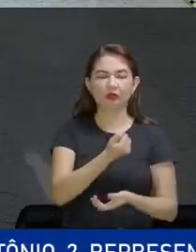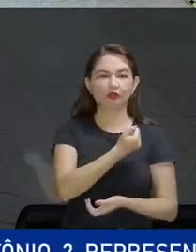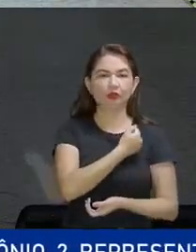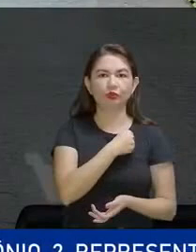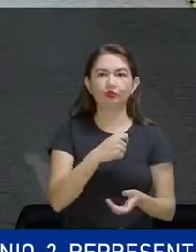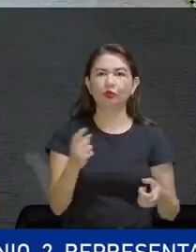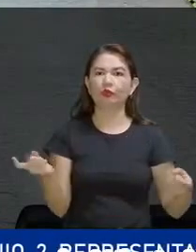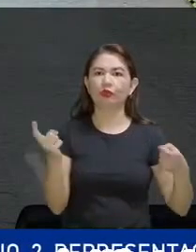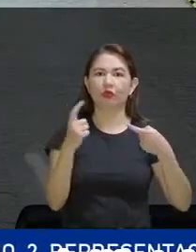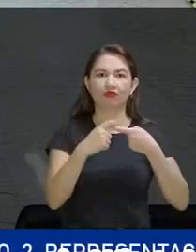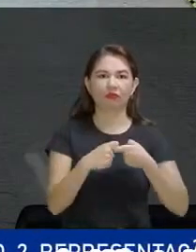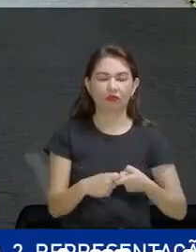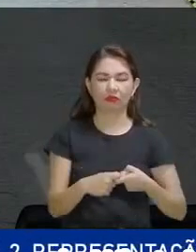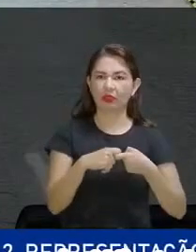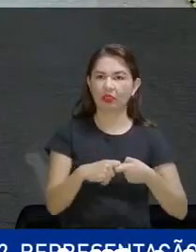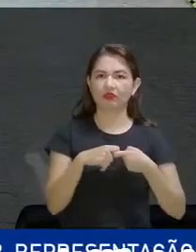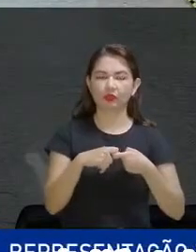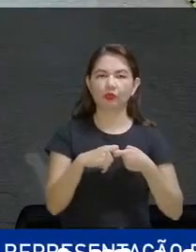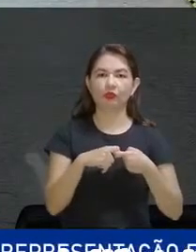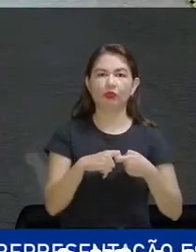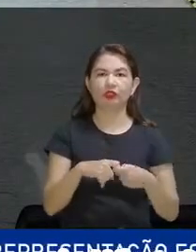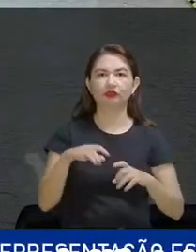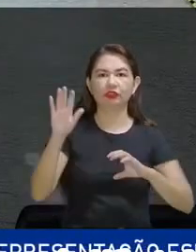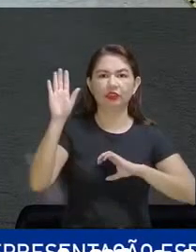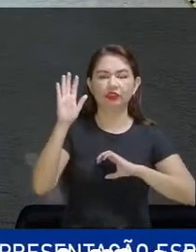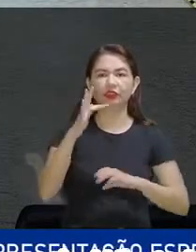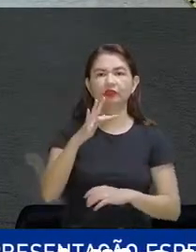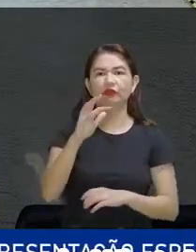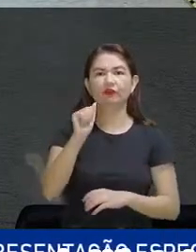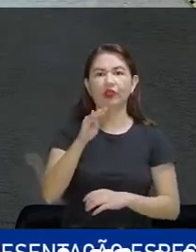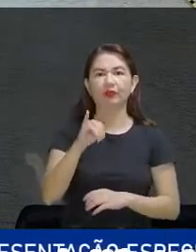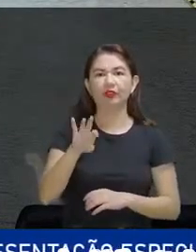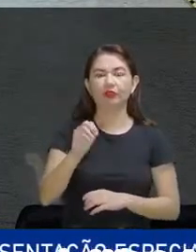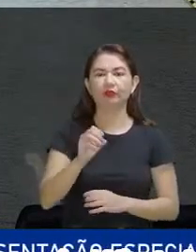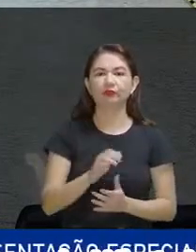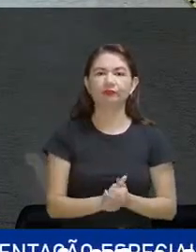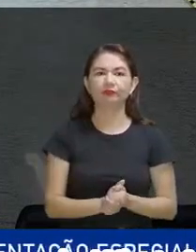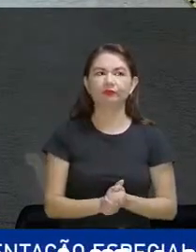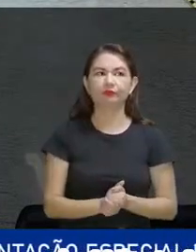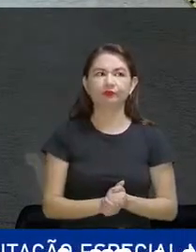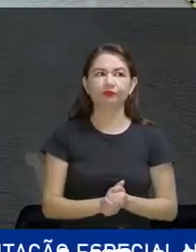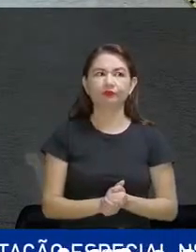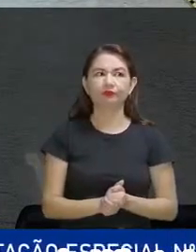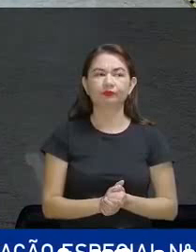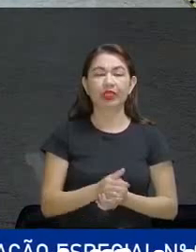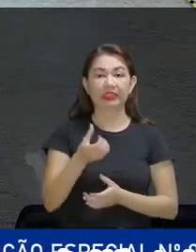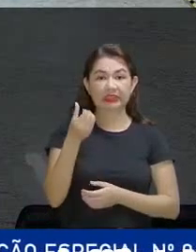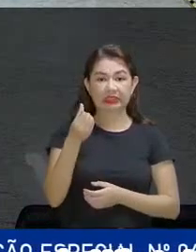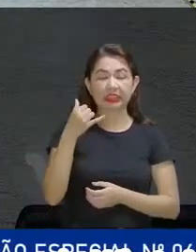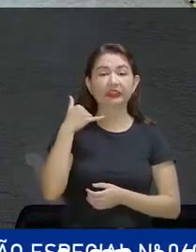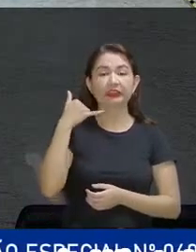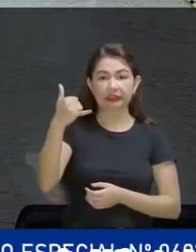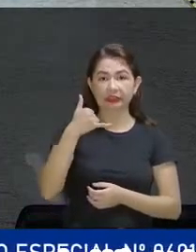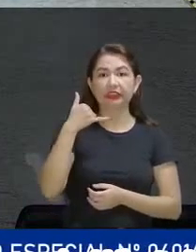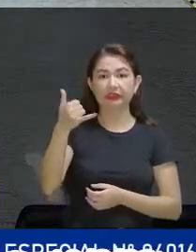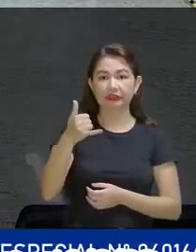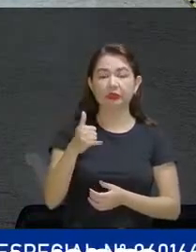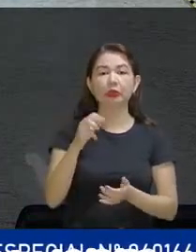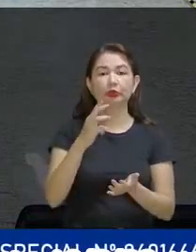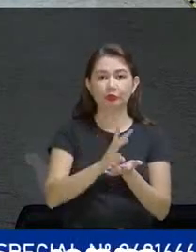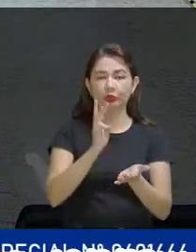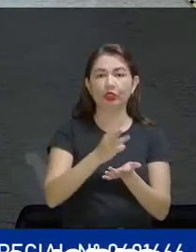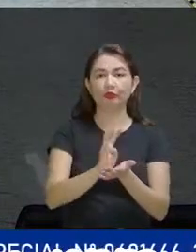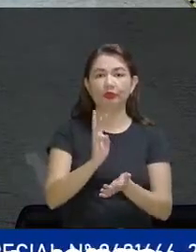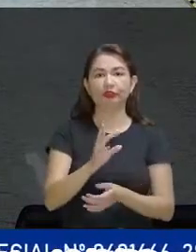Fábio Jucá. Além disso, o laudo informa também que ocorreram 6 ligações pelo WhatsApp com o